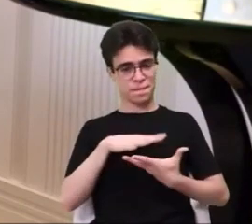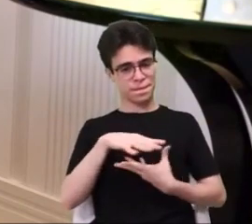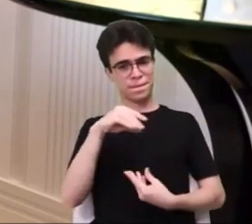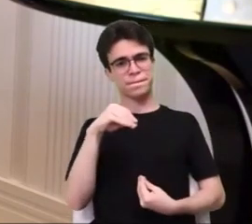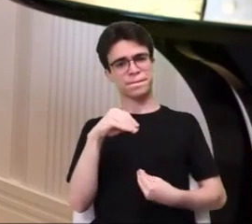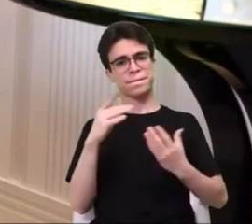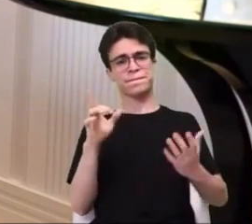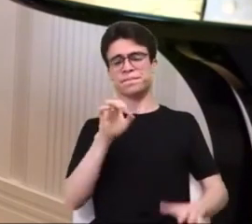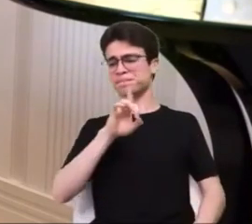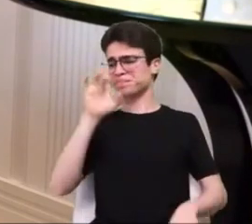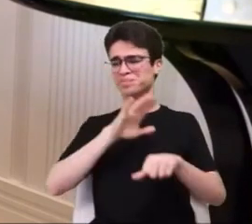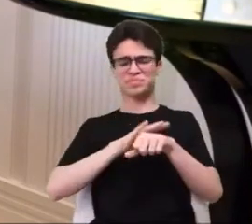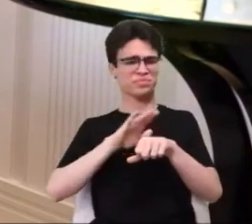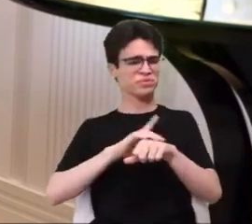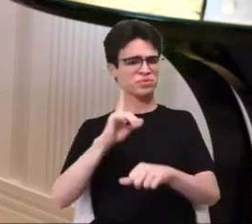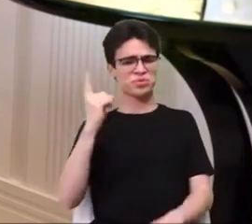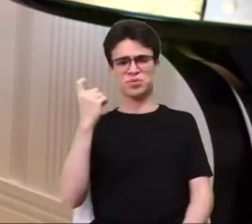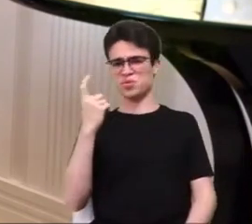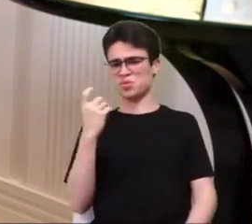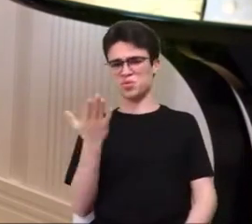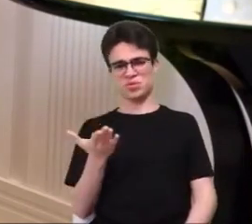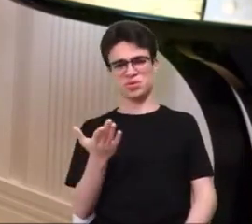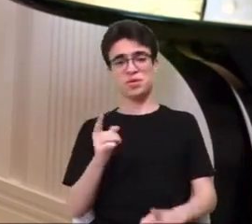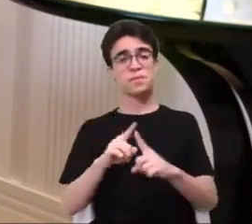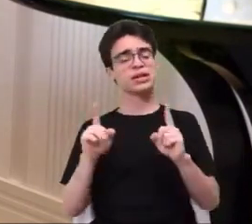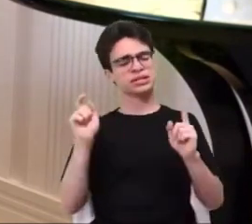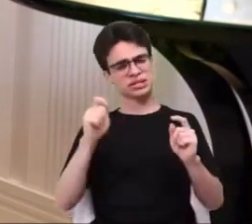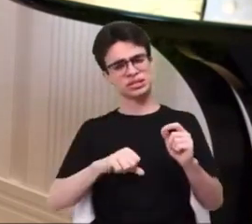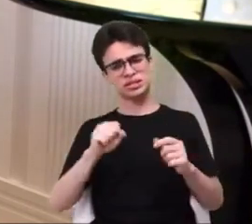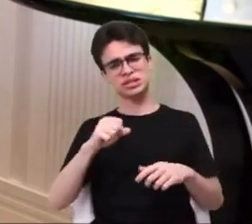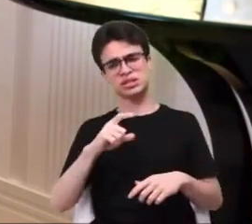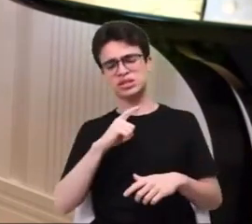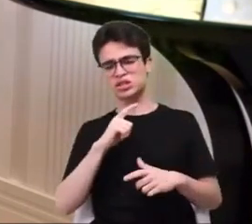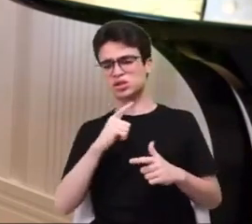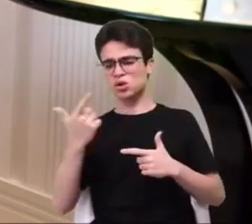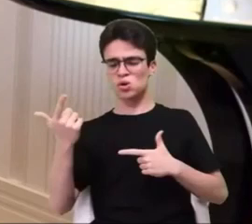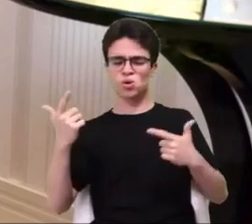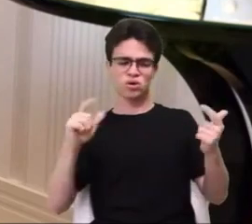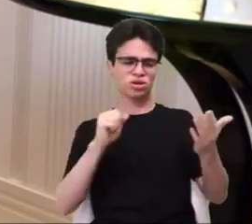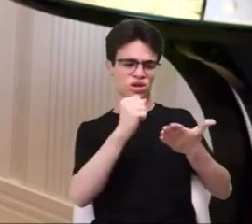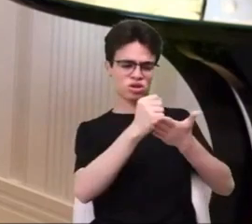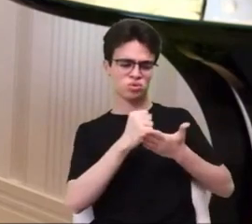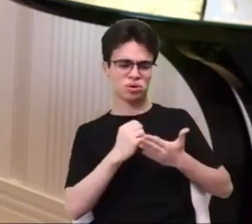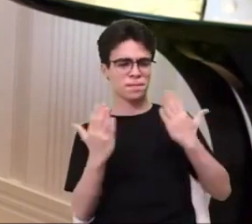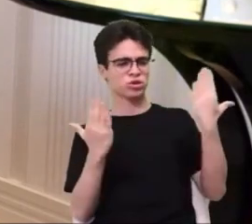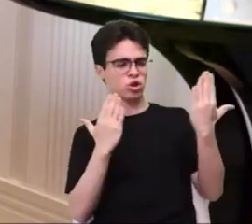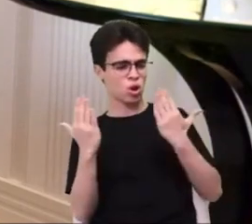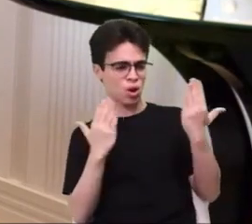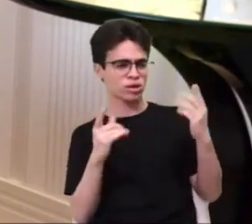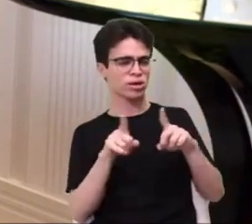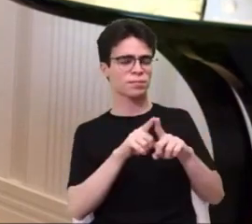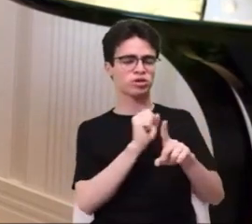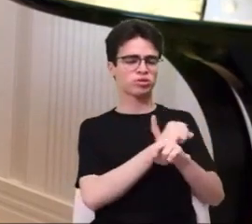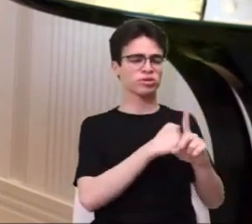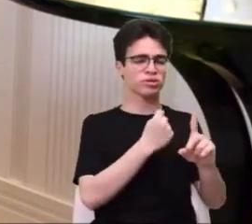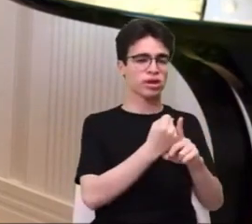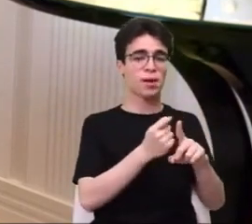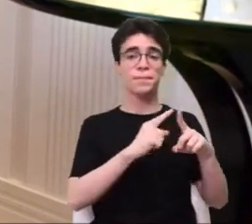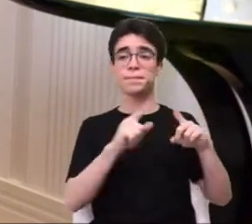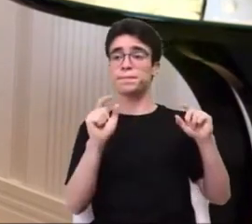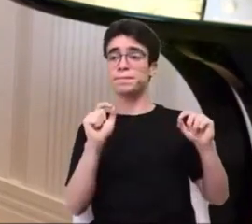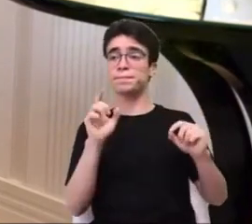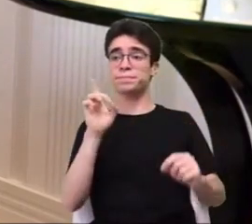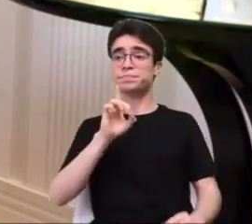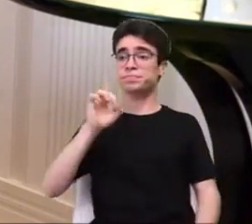só o Senhor faz. Claro que existem ferramentas, né, psicológicas, sociais, mas tem alguma coisa